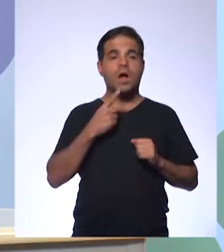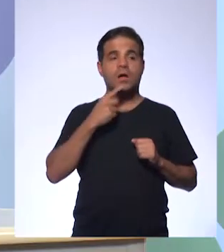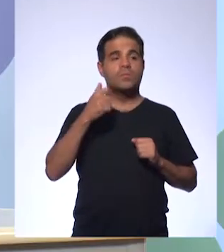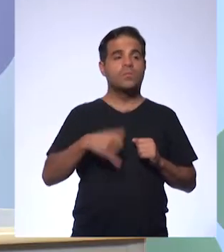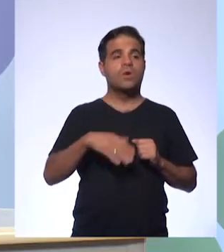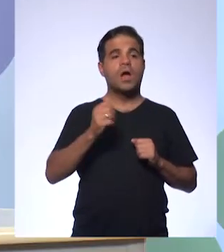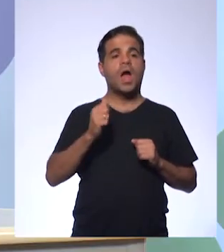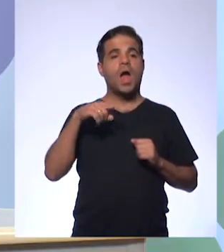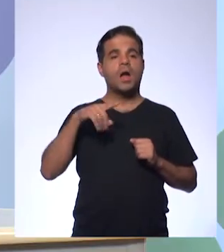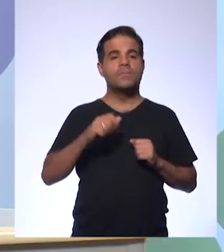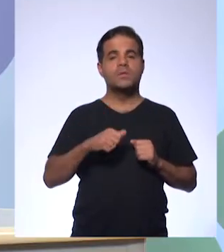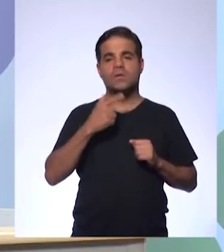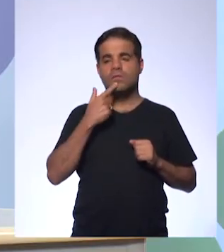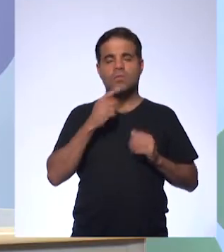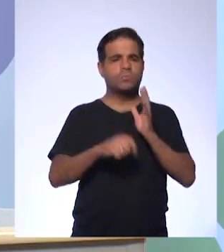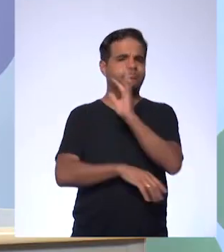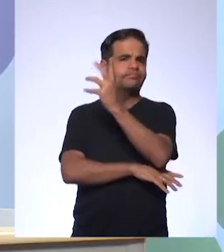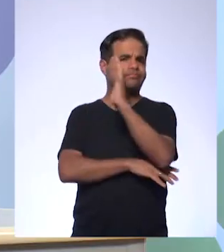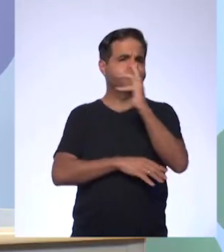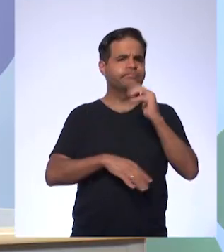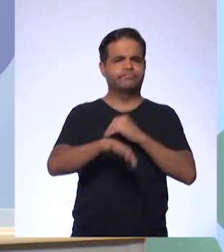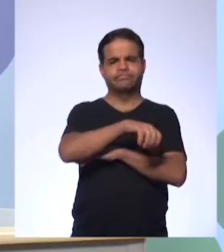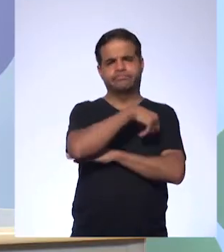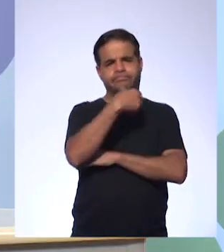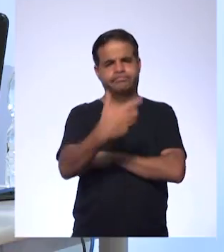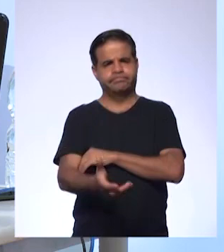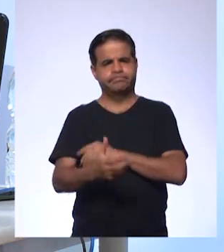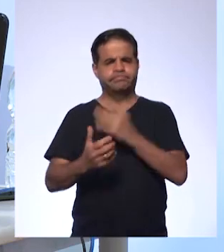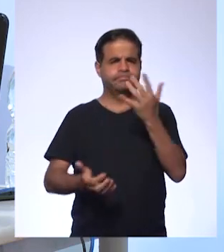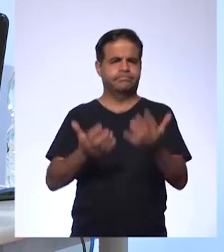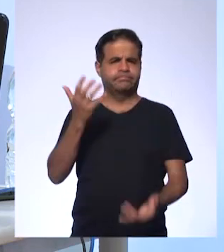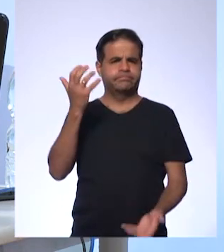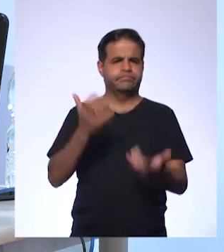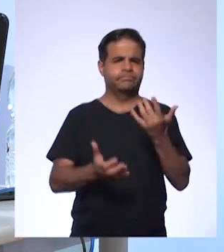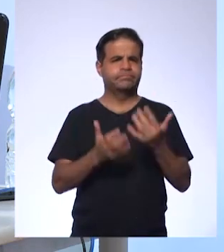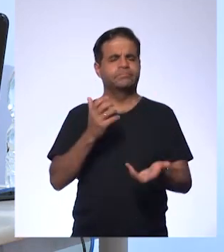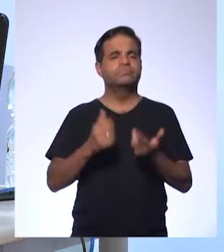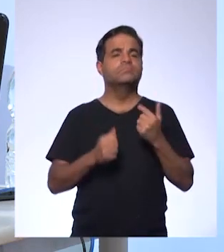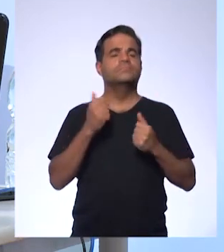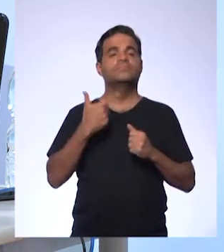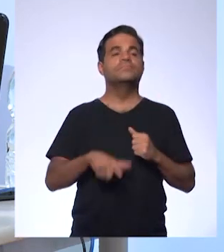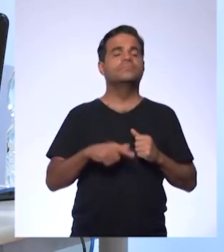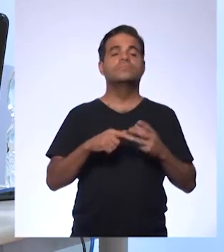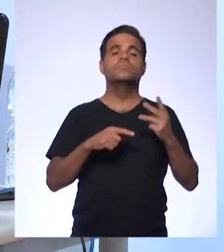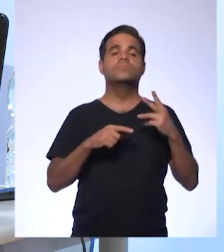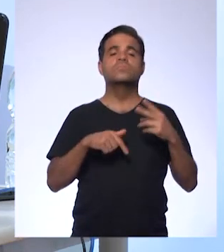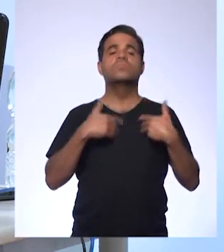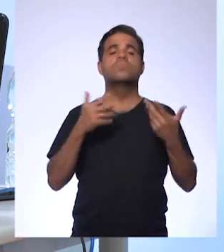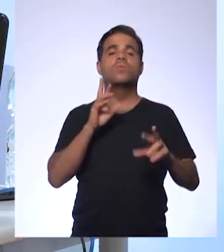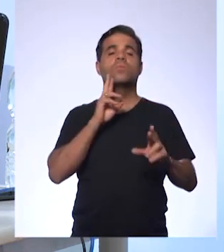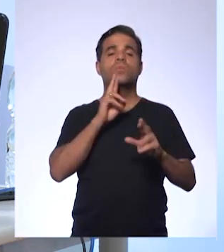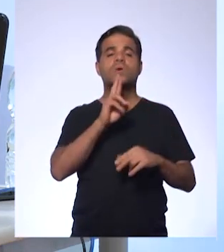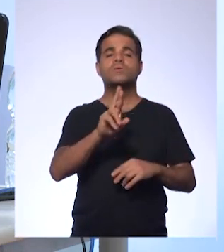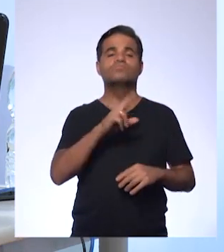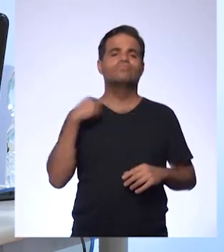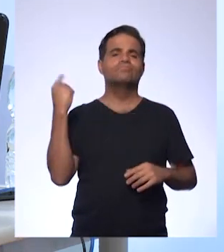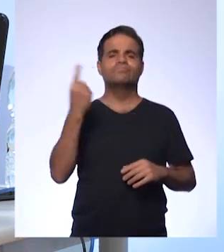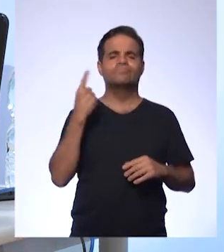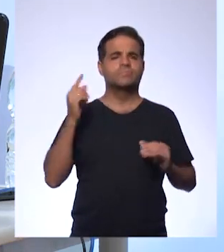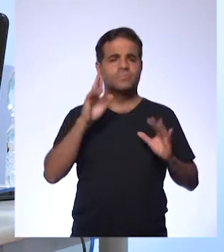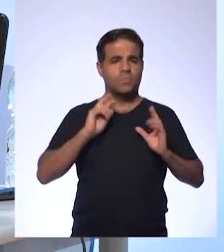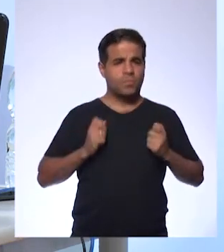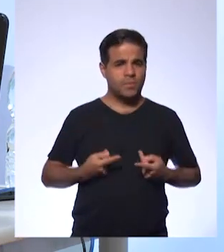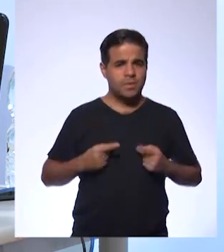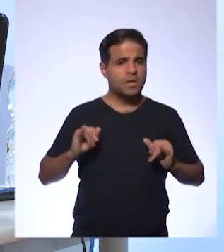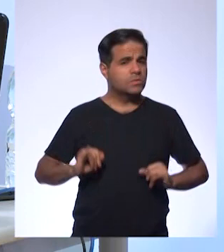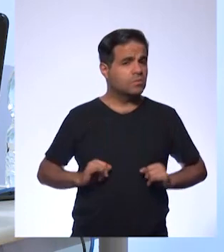diz desmatamentos. Boa. E vamos tentar pegar algumas da 3? Quais são as consequências que a humanidade está